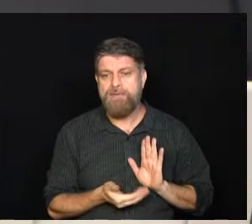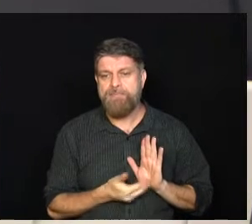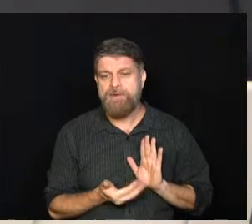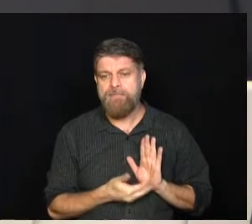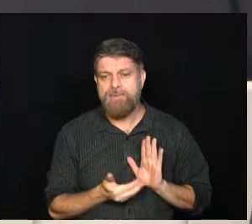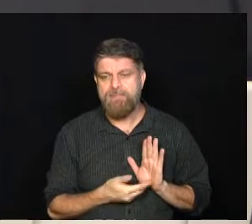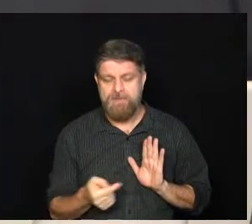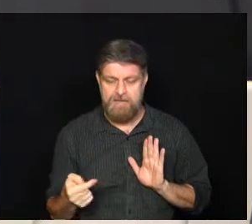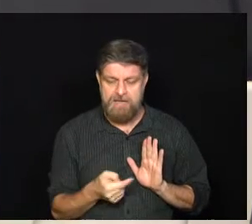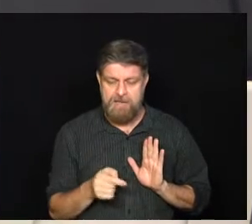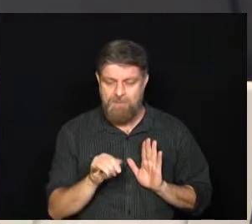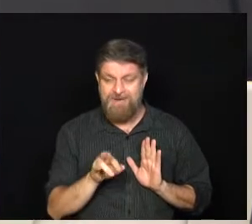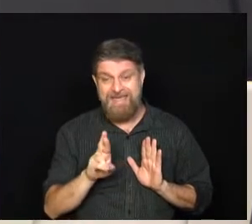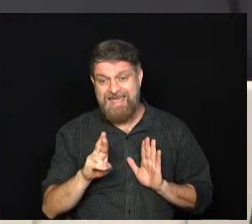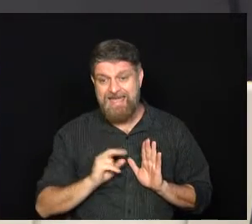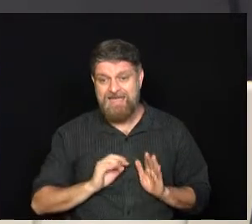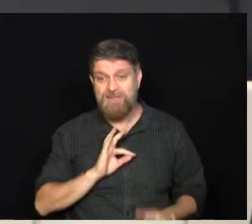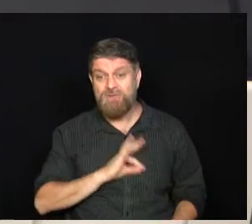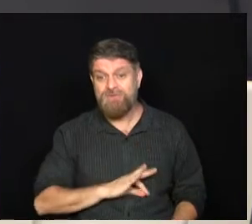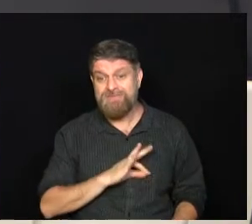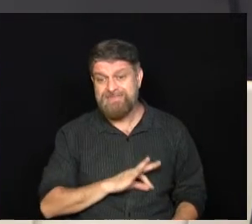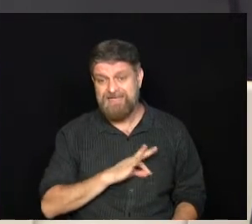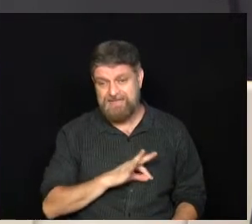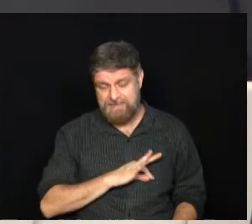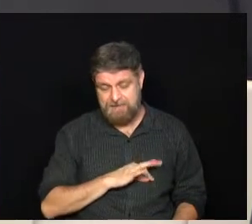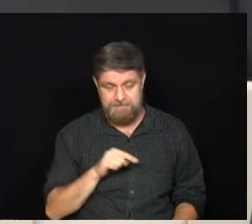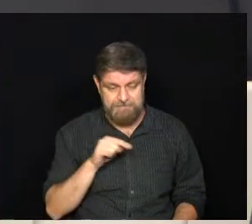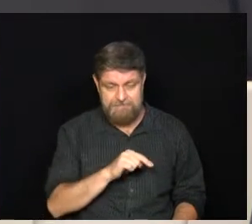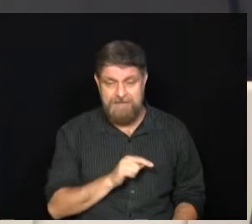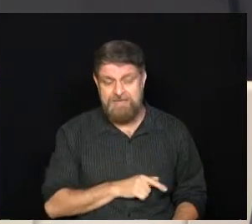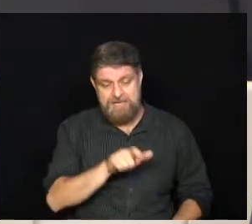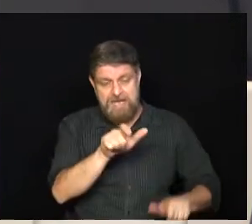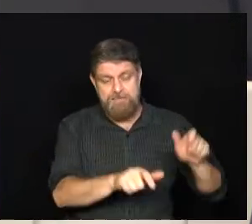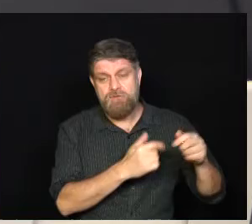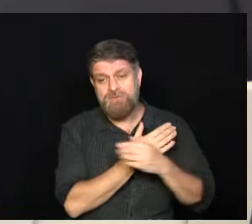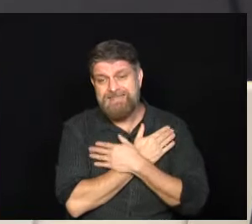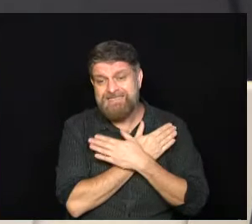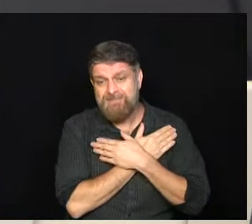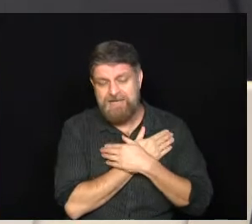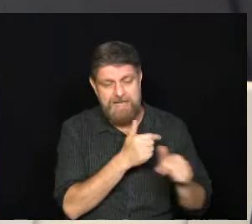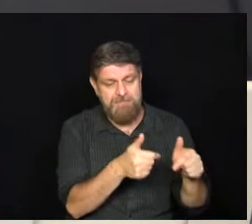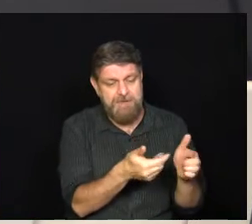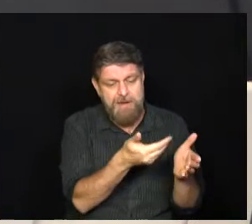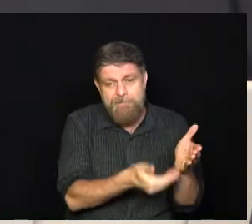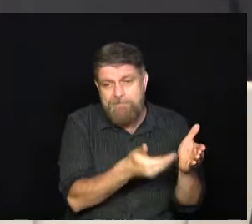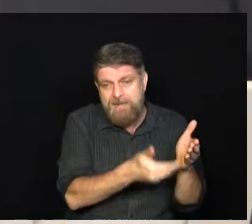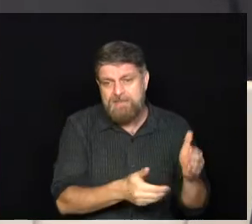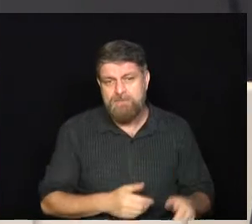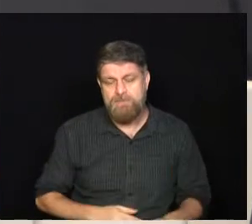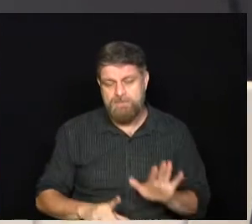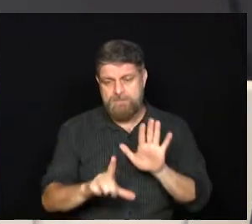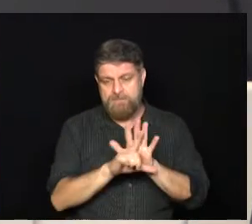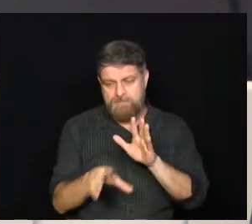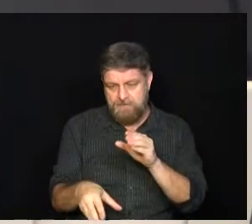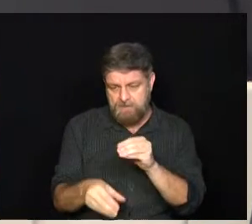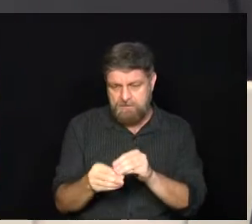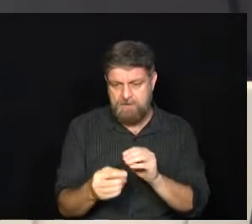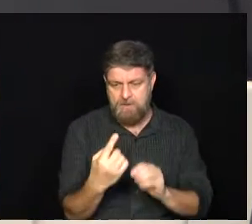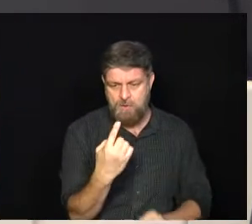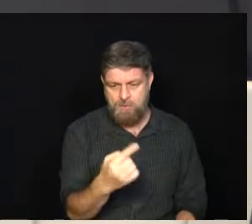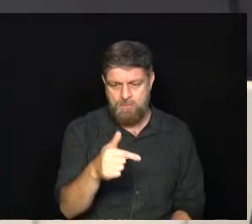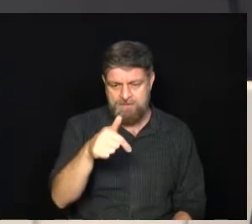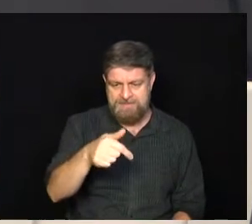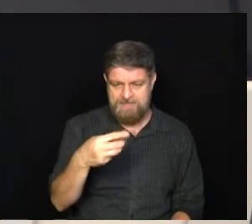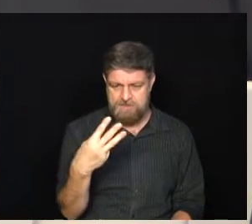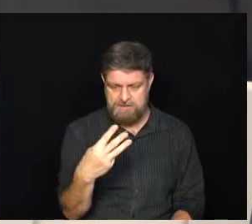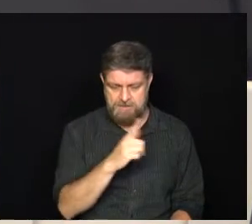é o imposto de renda retido na folha de pagamento dos servidores. Então, em função da lei também complementar 173 do governo